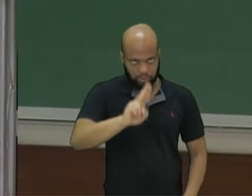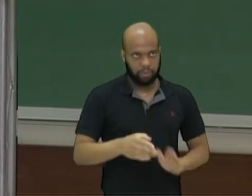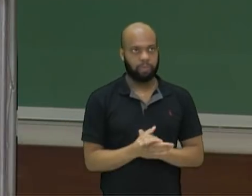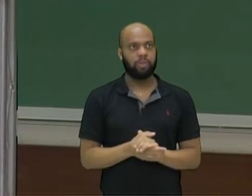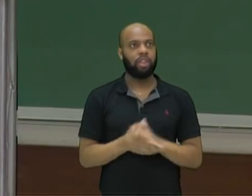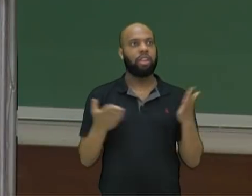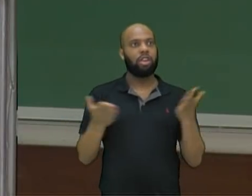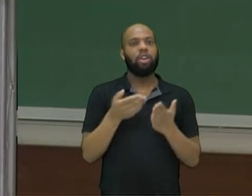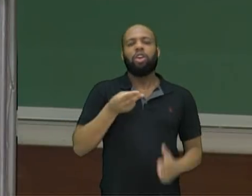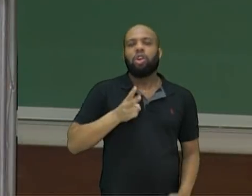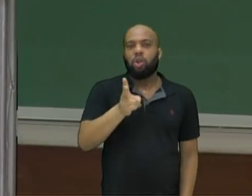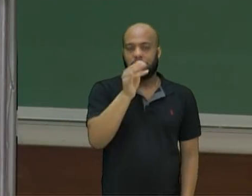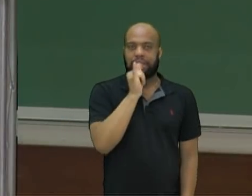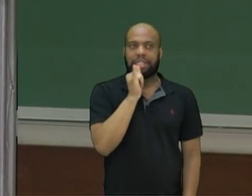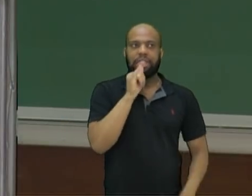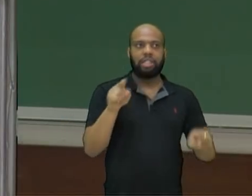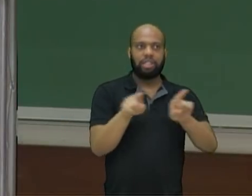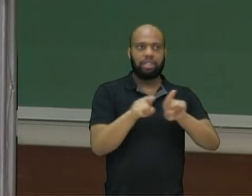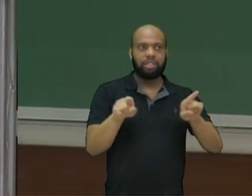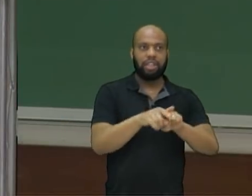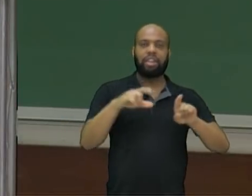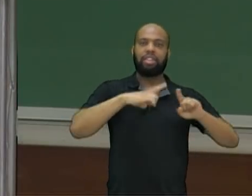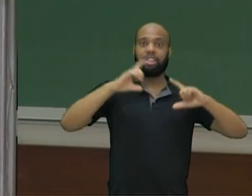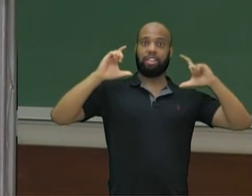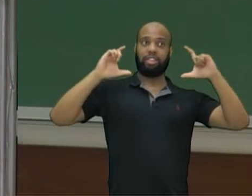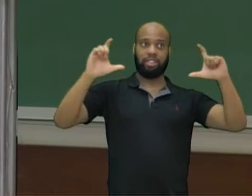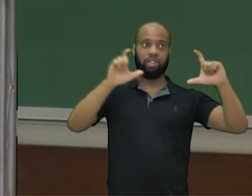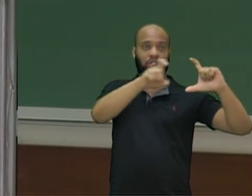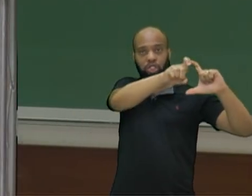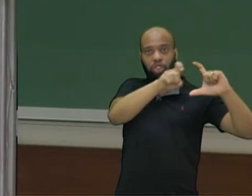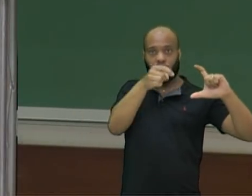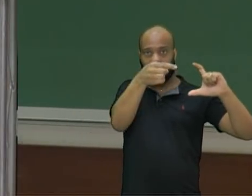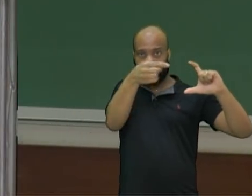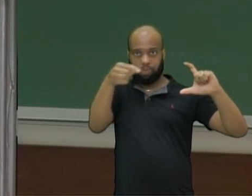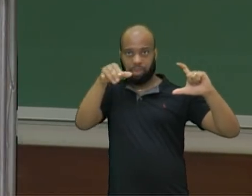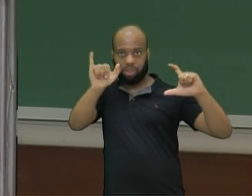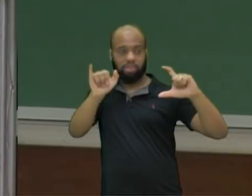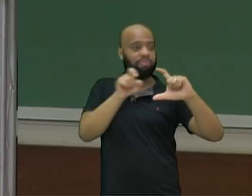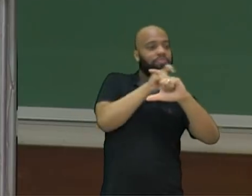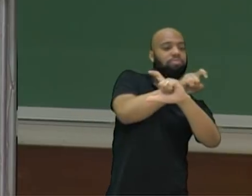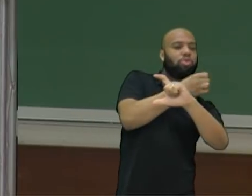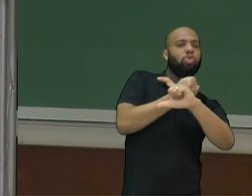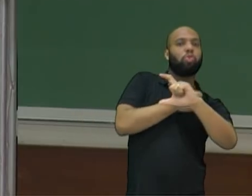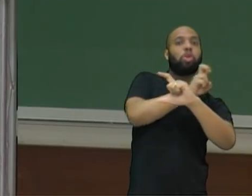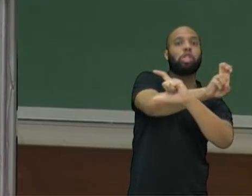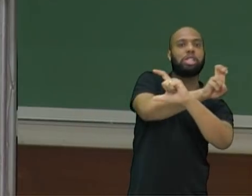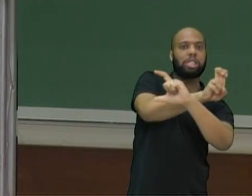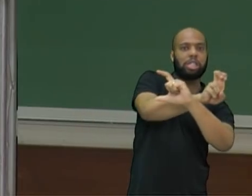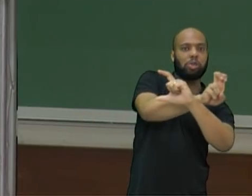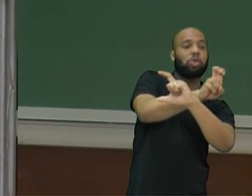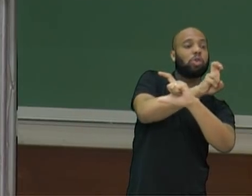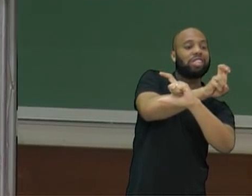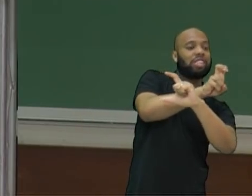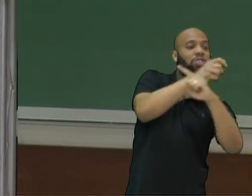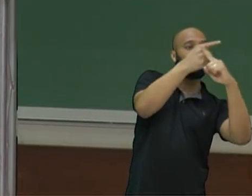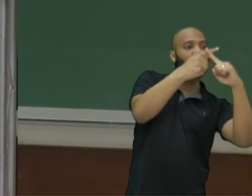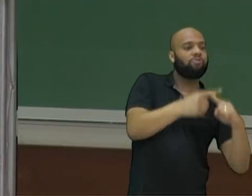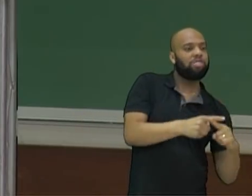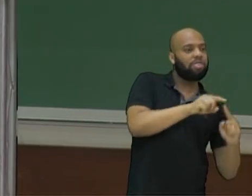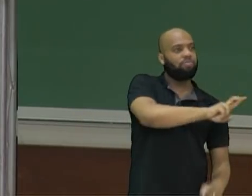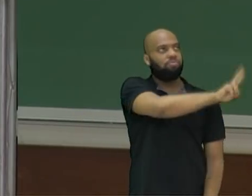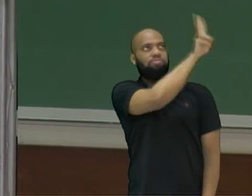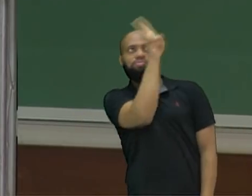continuando com a propriedade distributiva, eu vou multiplicar um número por x menos y.